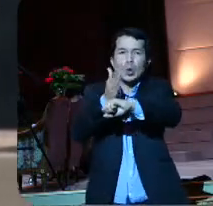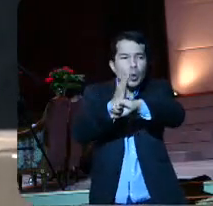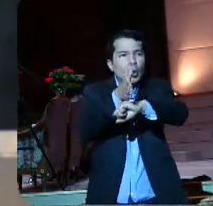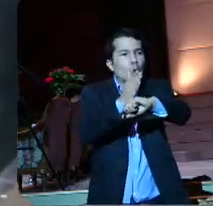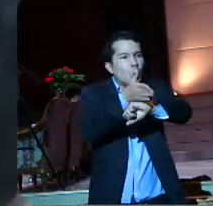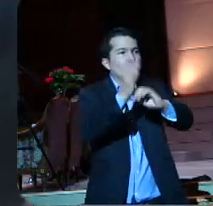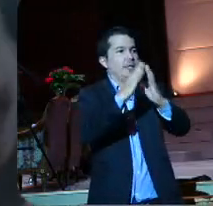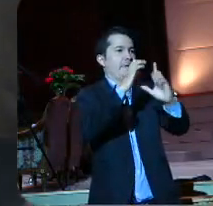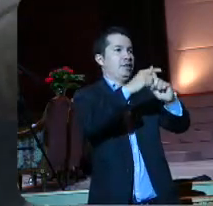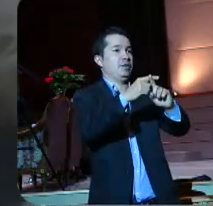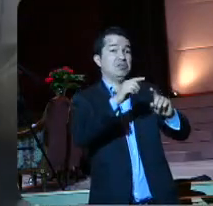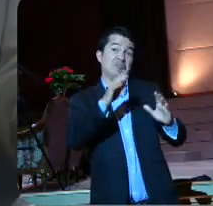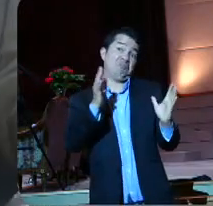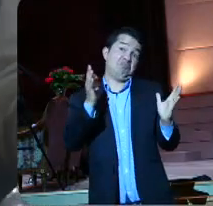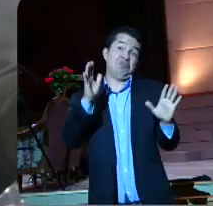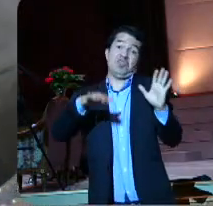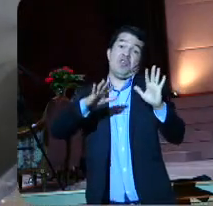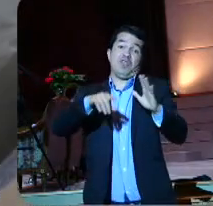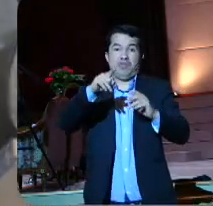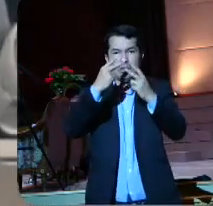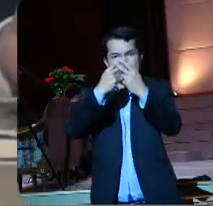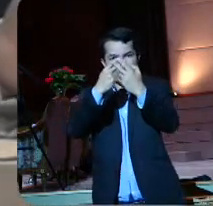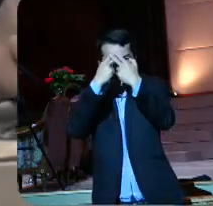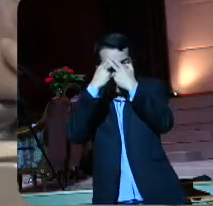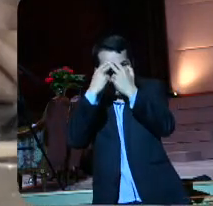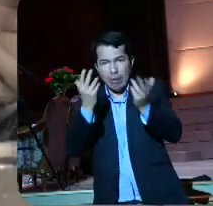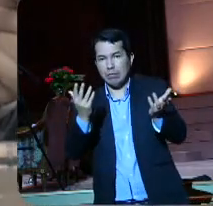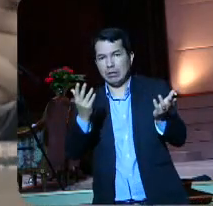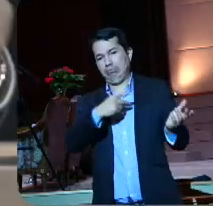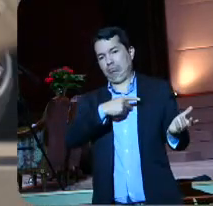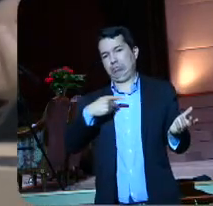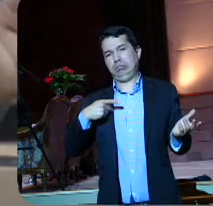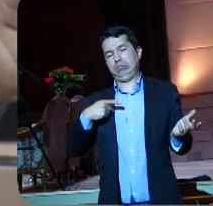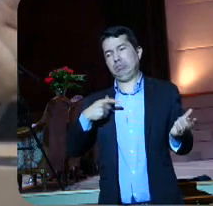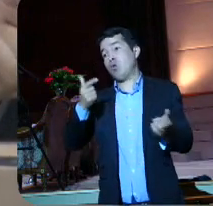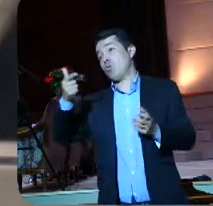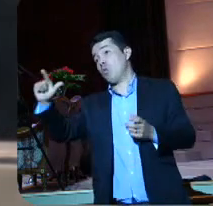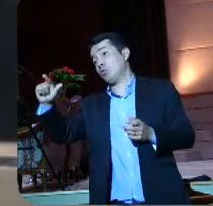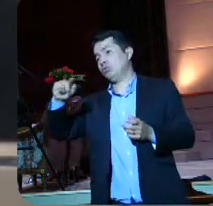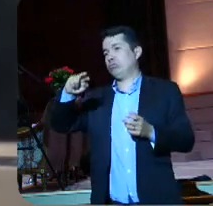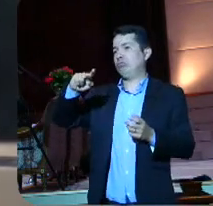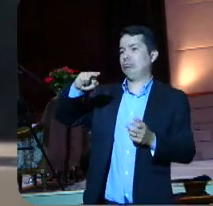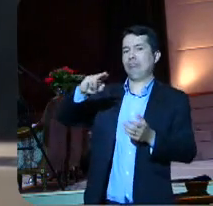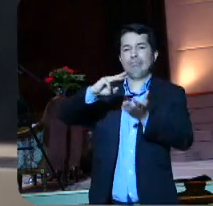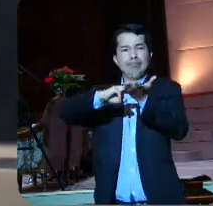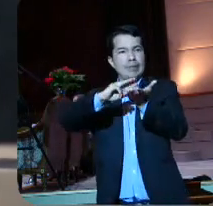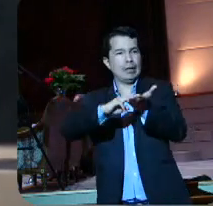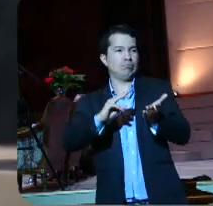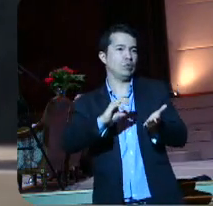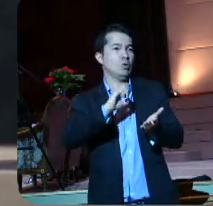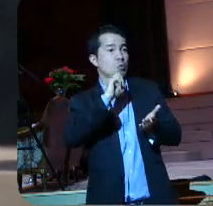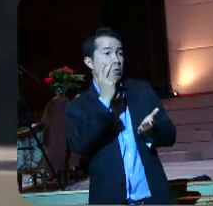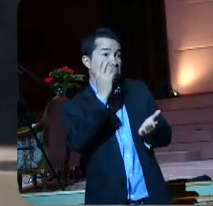na sua vida, de histórias do passado, e que temem as mesmas